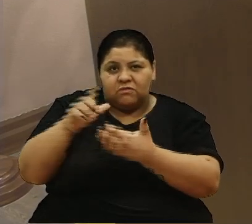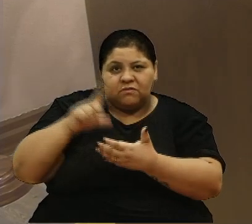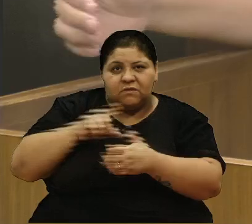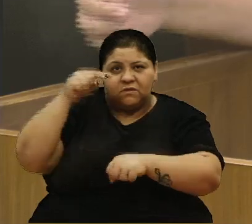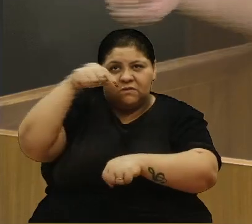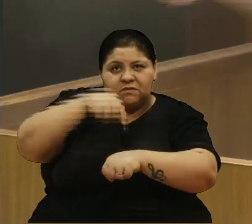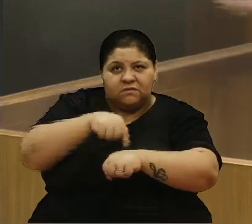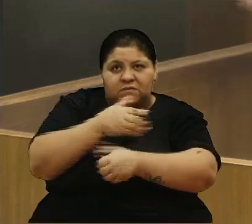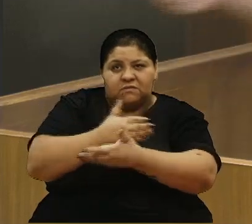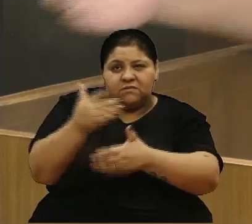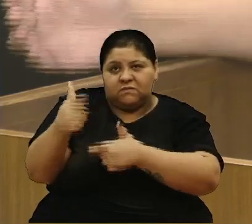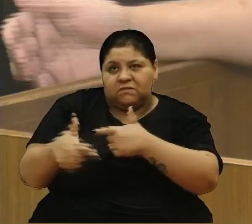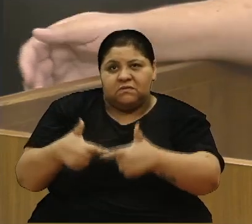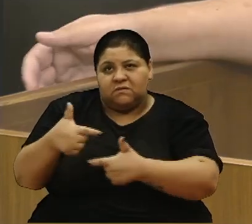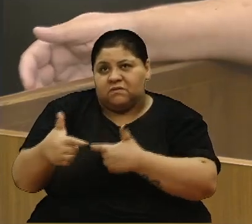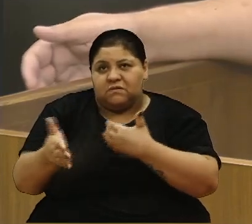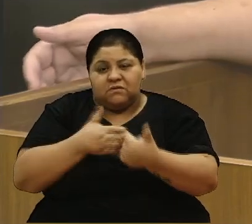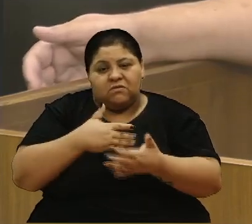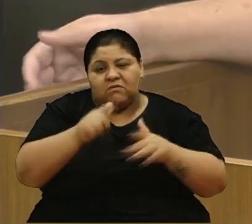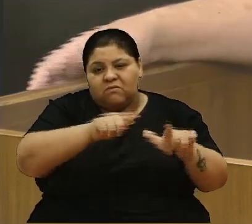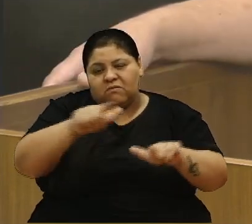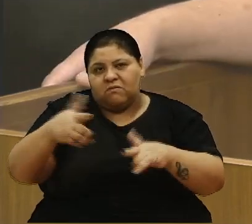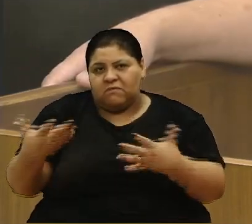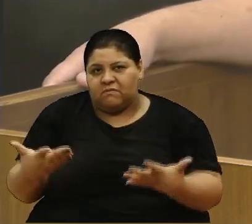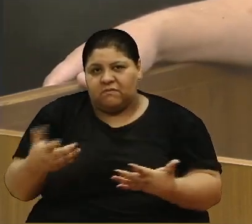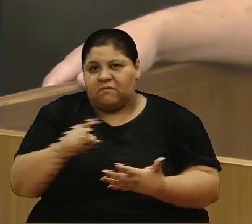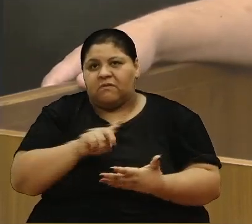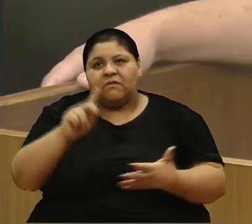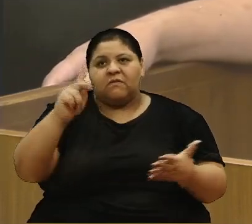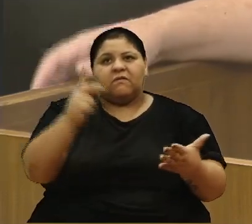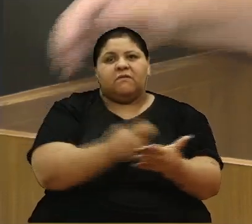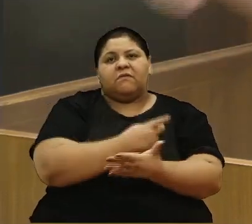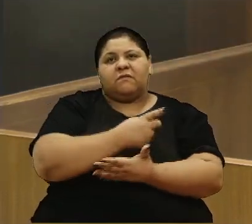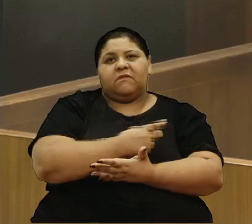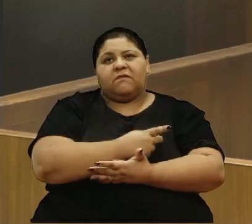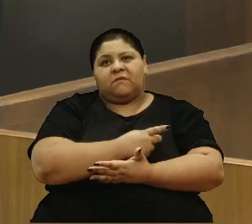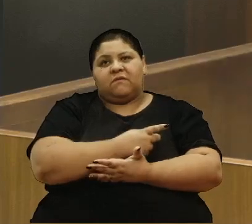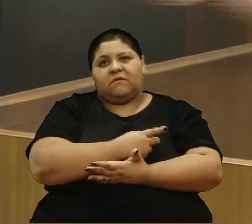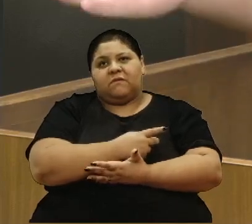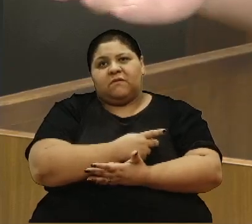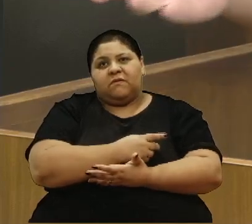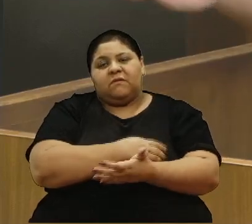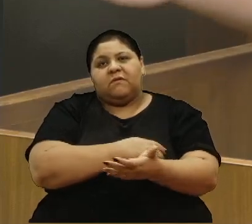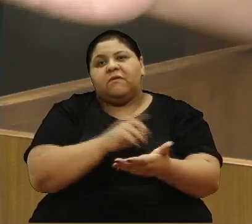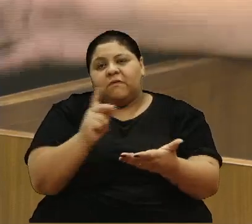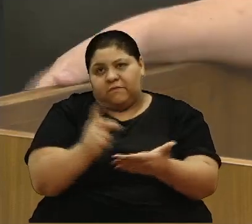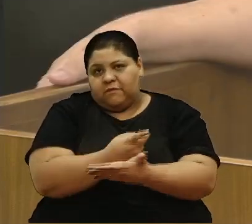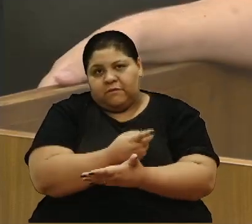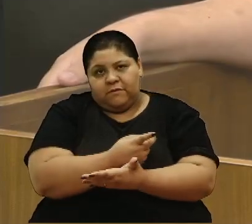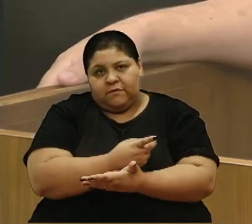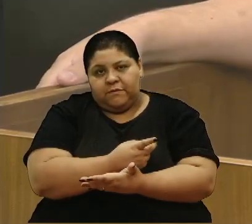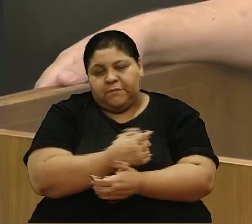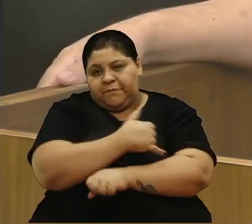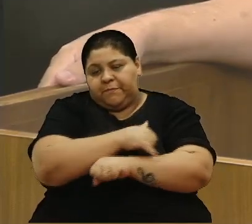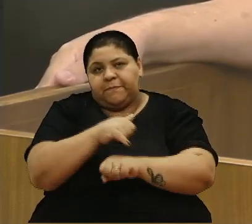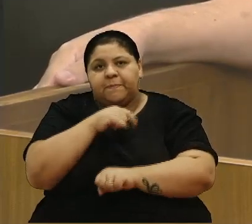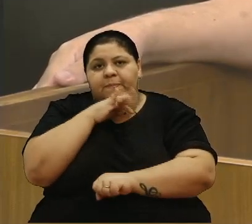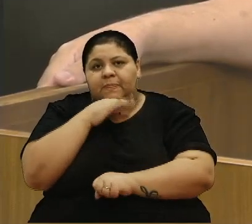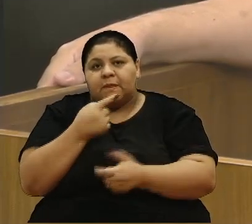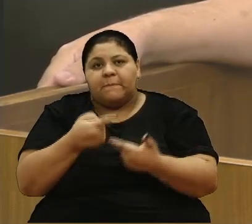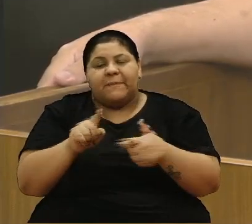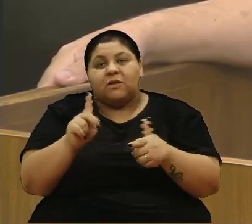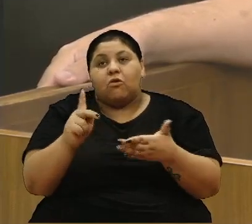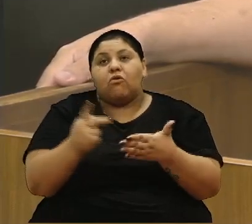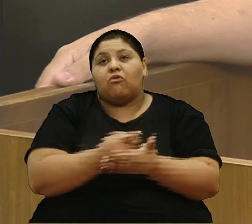início de trabalho e é assim em qualquer local. Então, não é errado, quer dizer, é errado, claro, ninguém quer que alguém passe mal, mas não é um